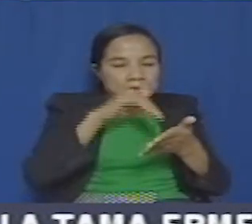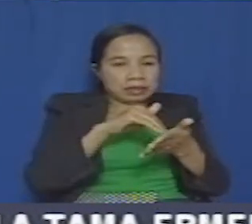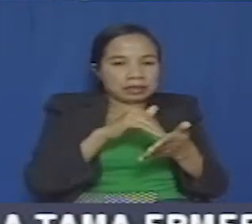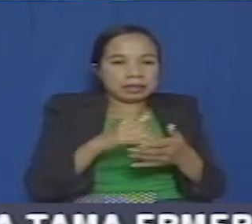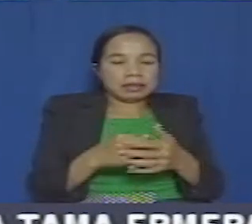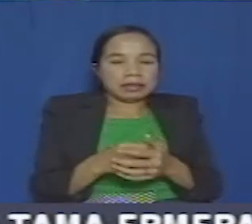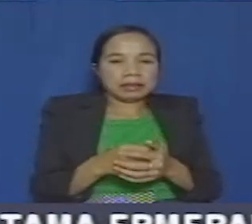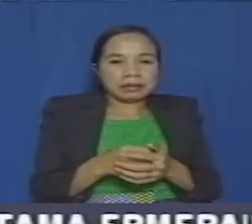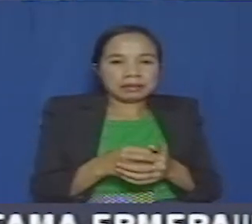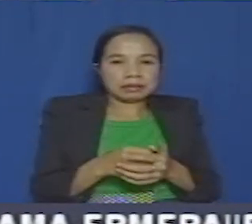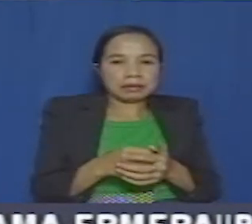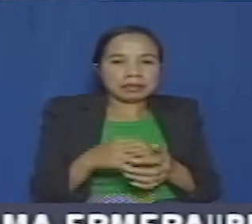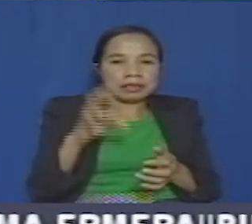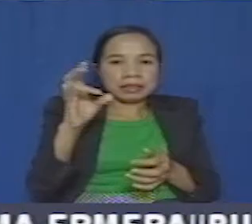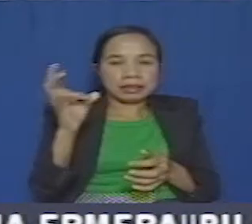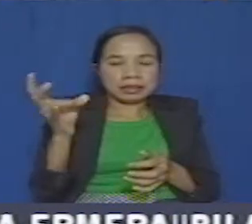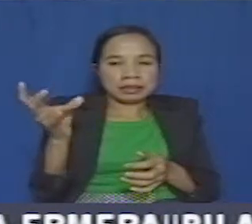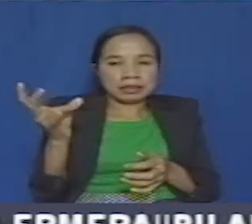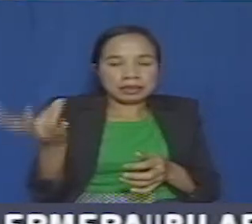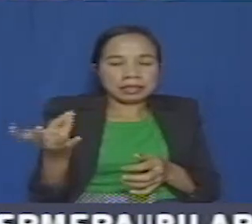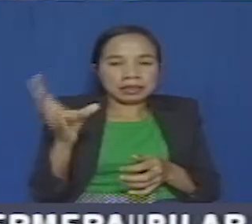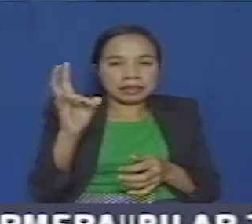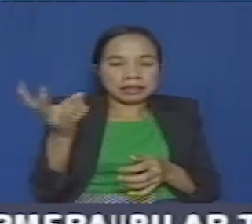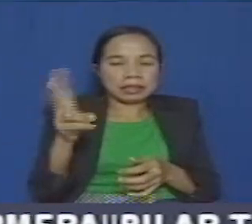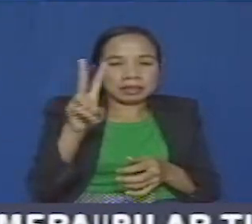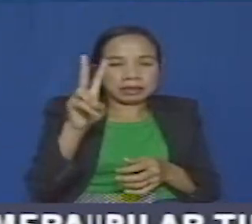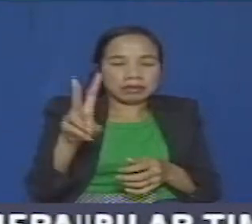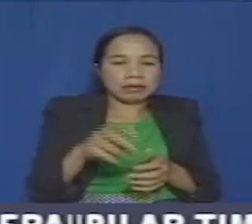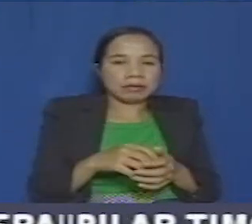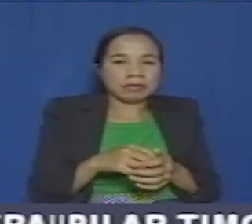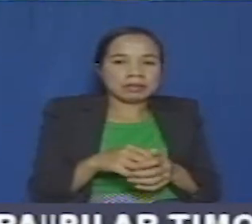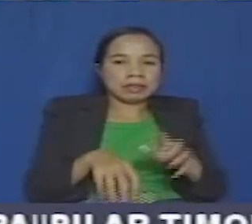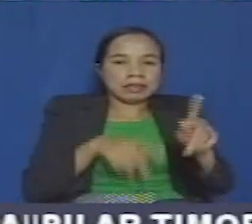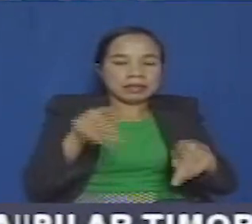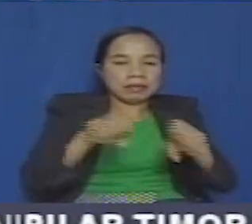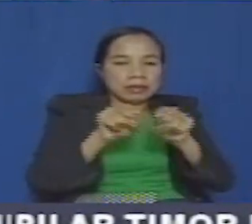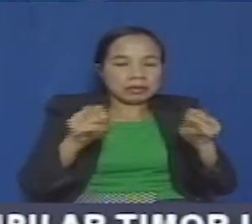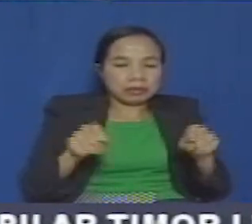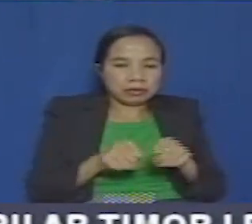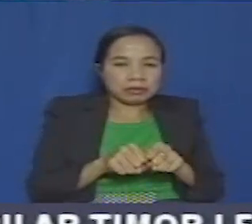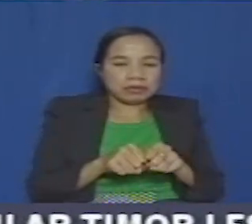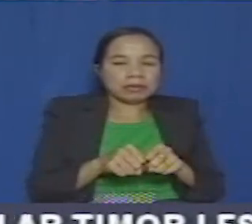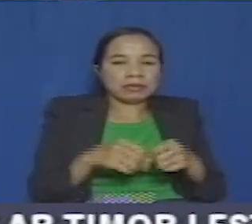teria 70, 72, 75 pessoas cada suco e